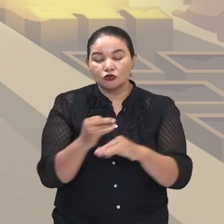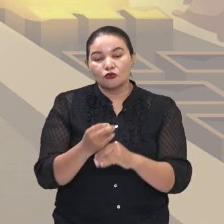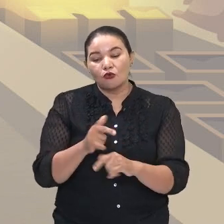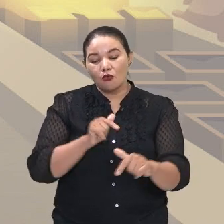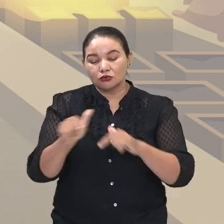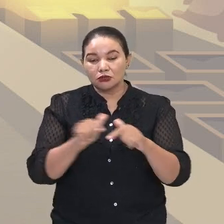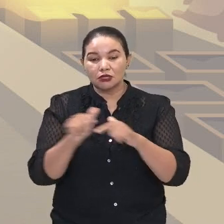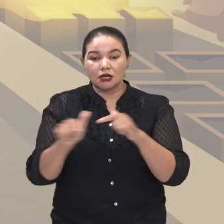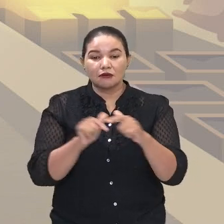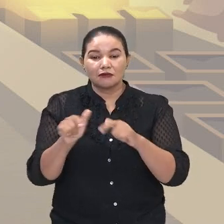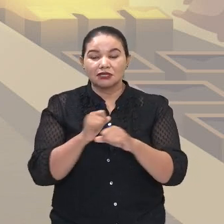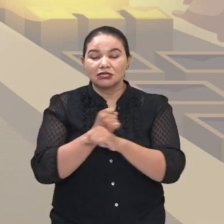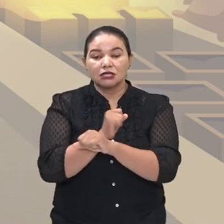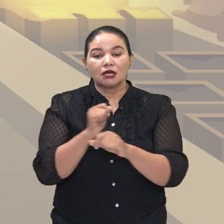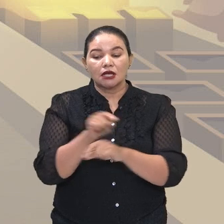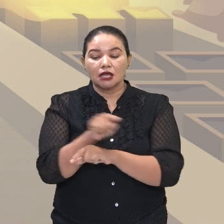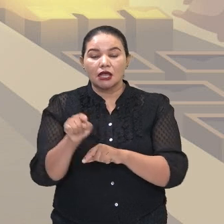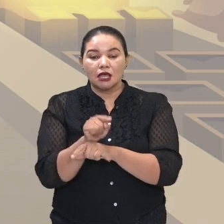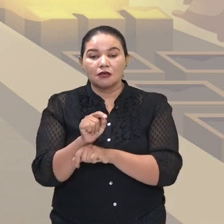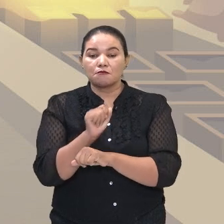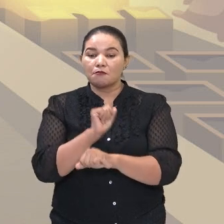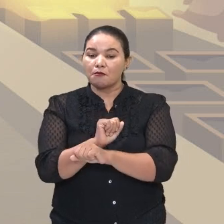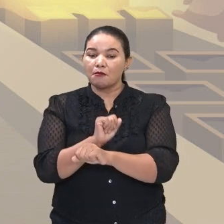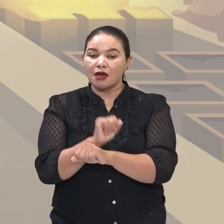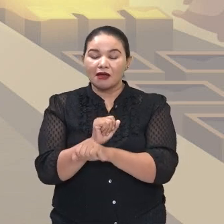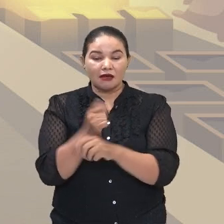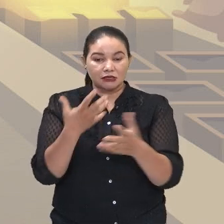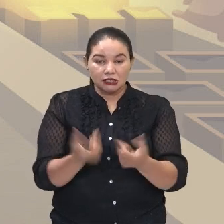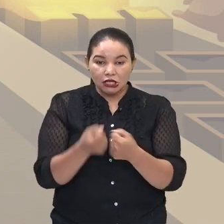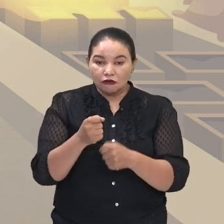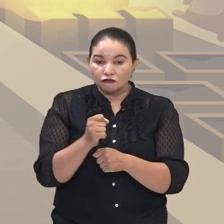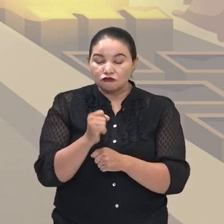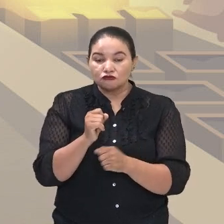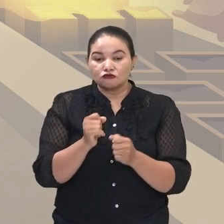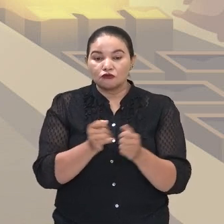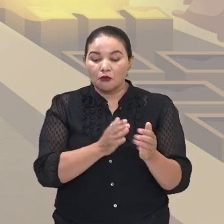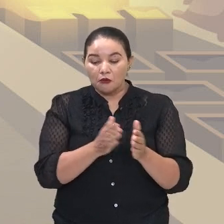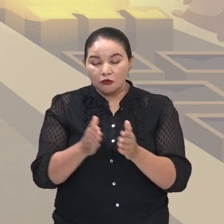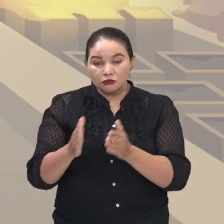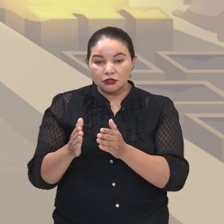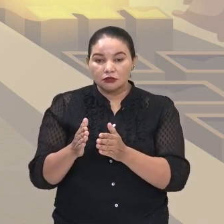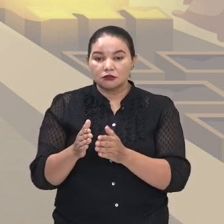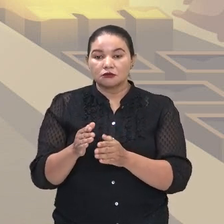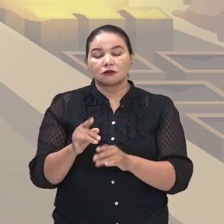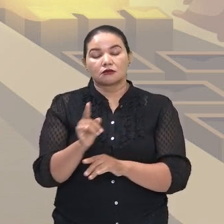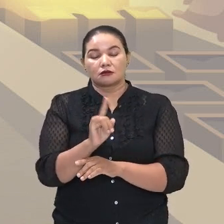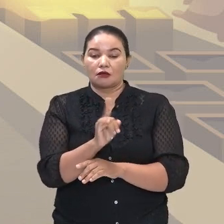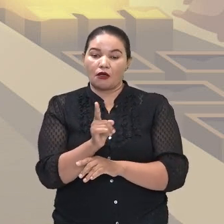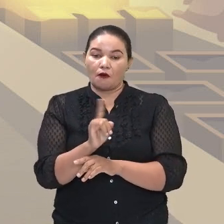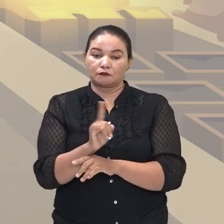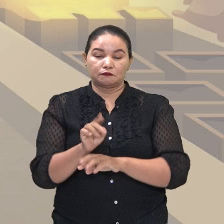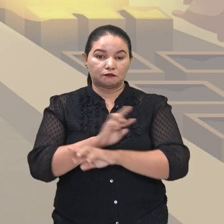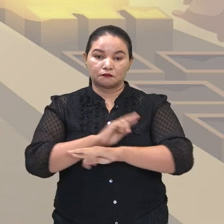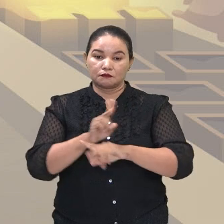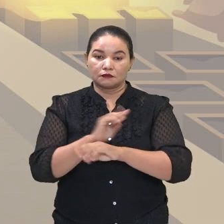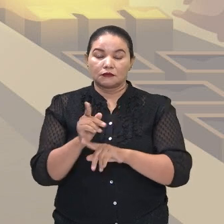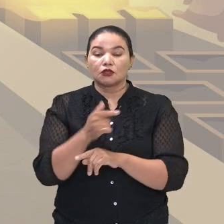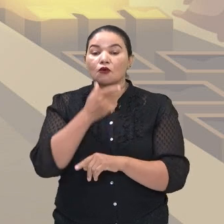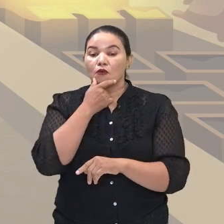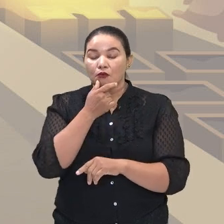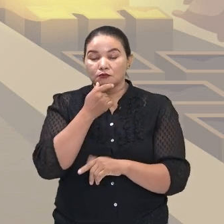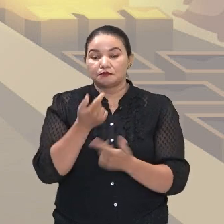trabalhar e eles ficaram passivos em meio a esse processo? Não, senhores, os operários eles vão trabalhar,